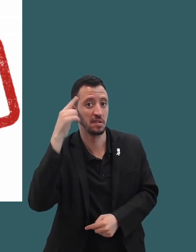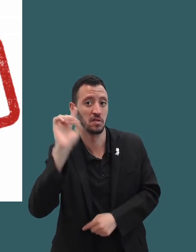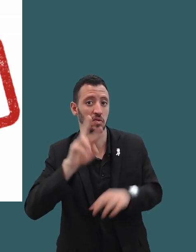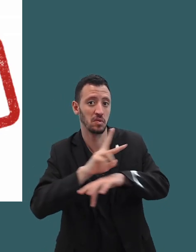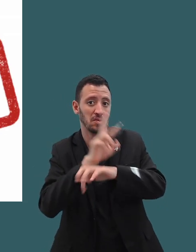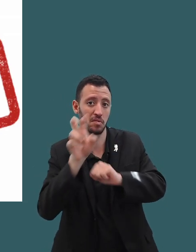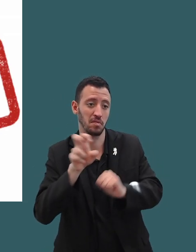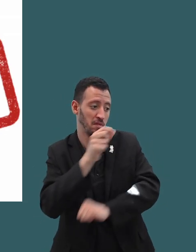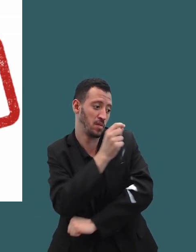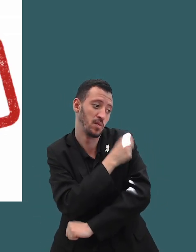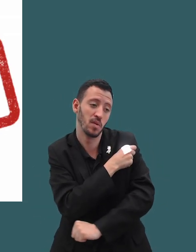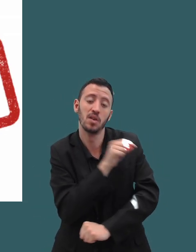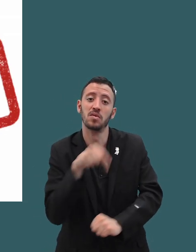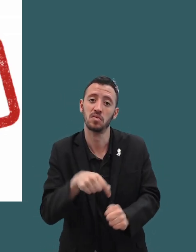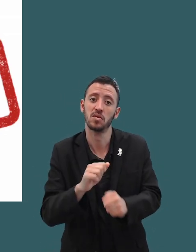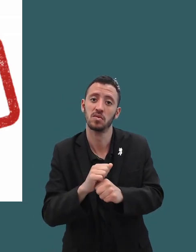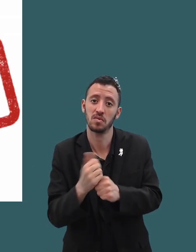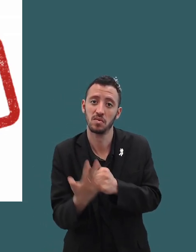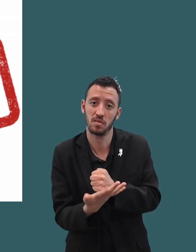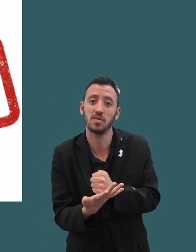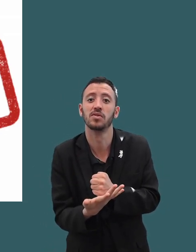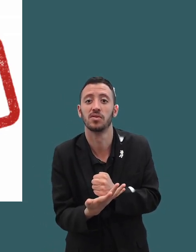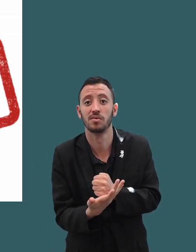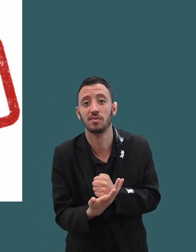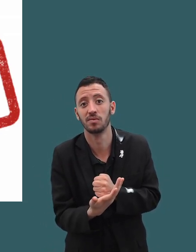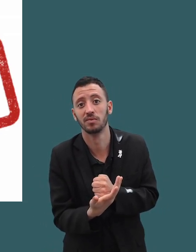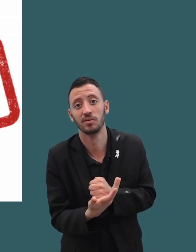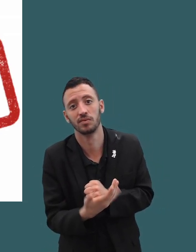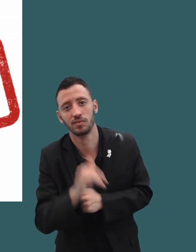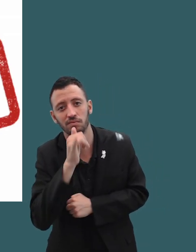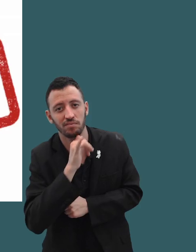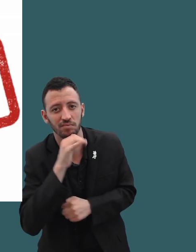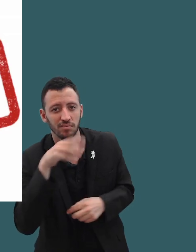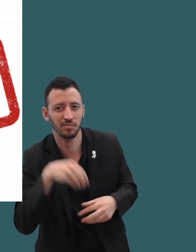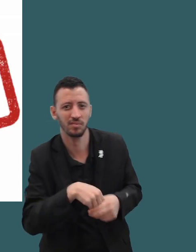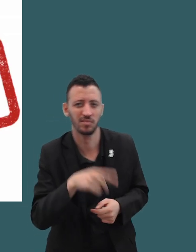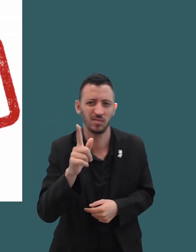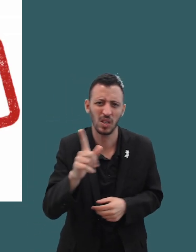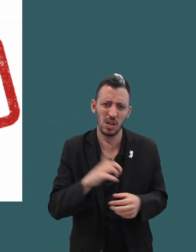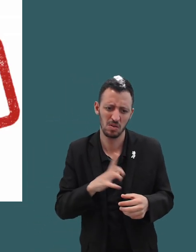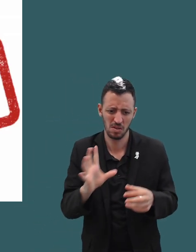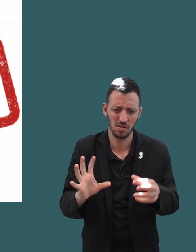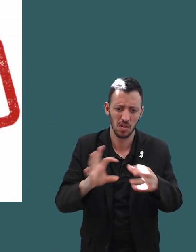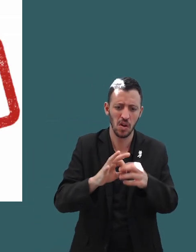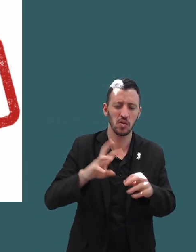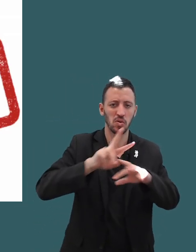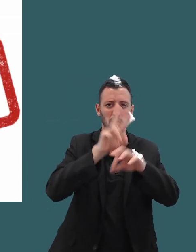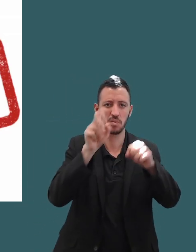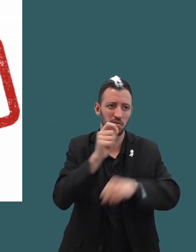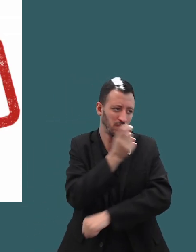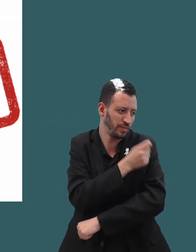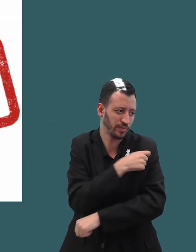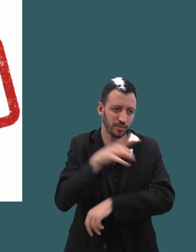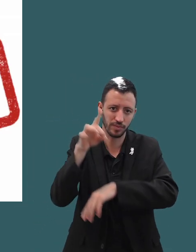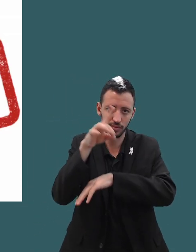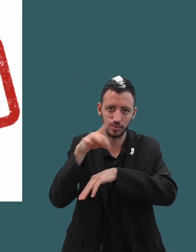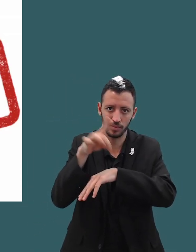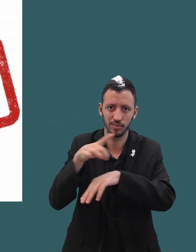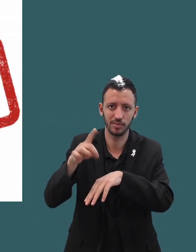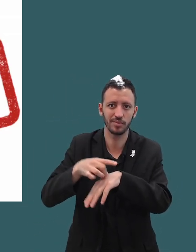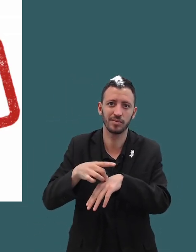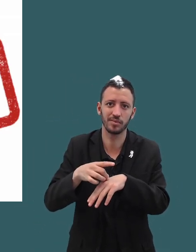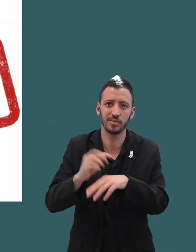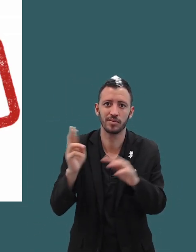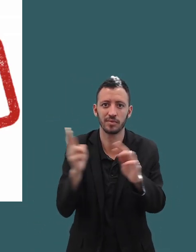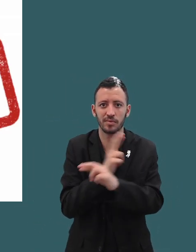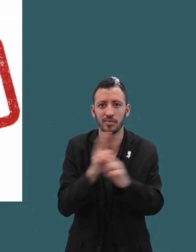nesse espaço da mídia social, né? Então, por exemplo, aqui tem um que associa a vacina da dengue às